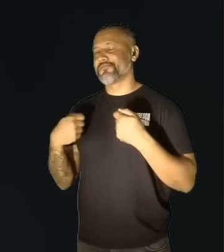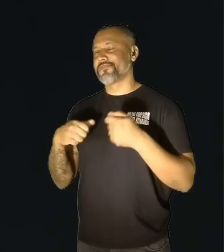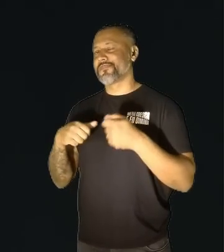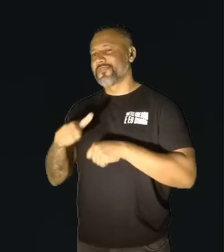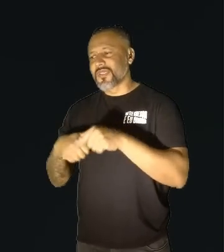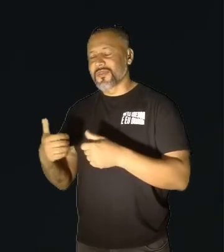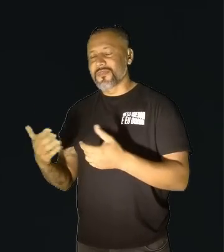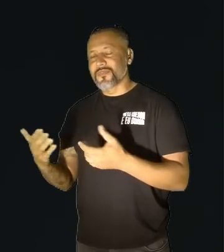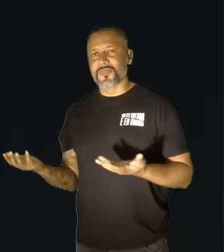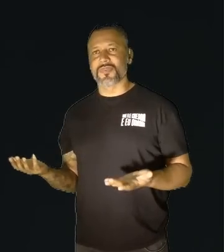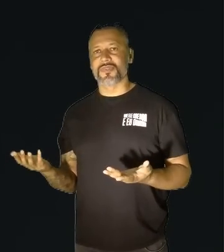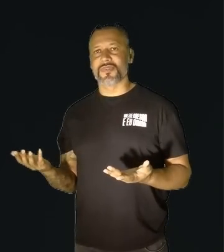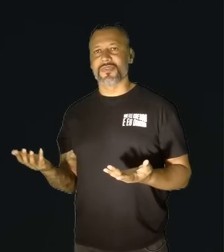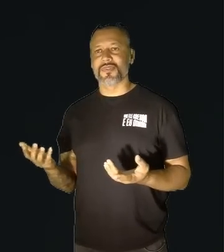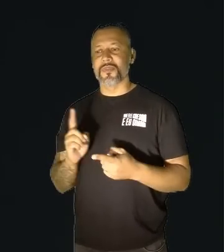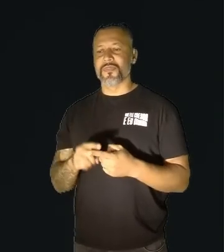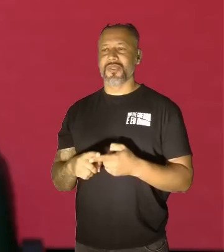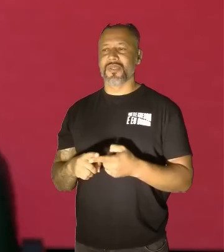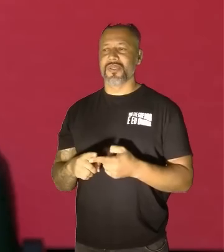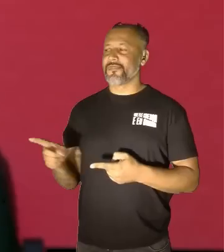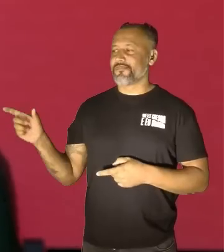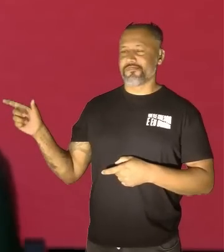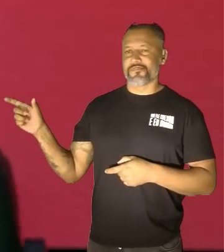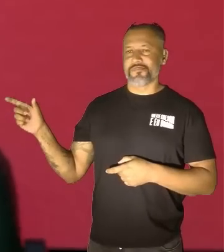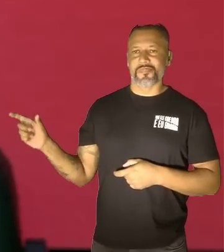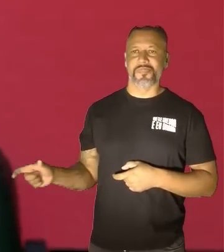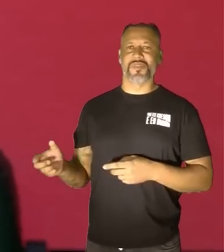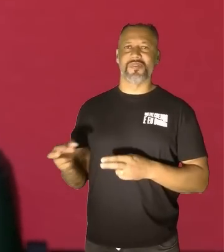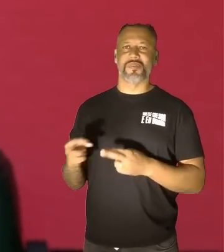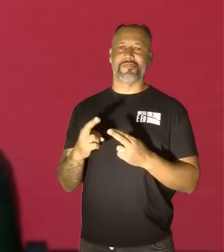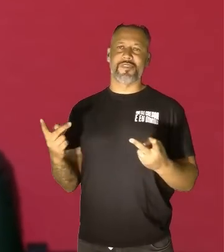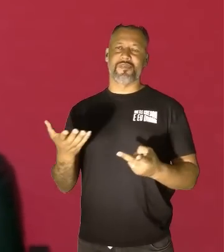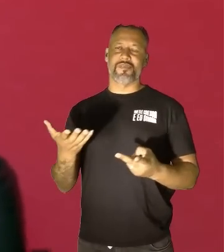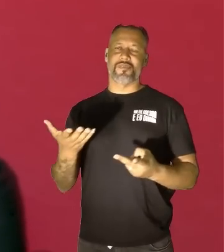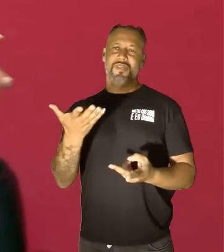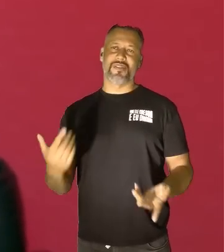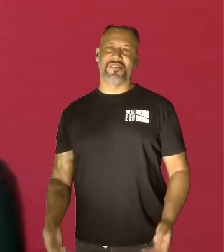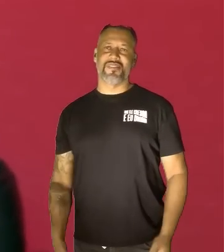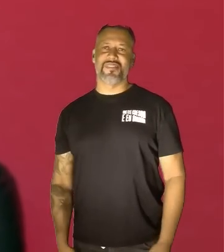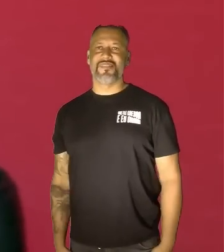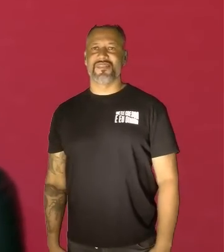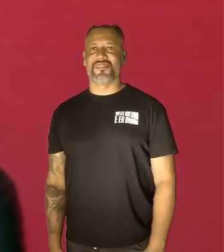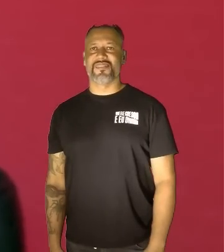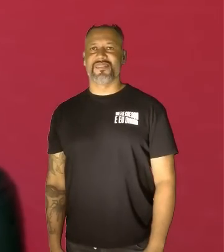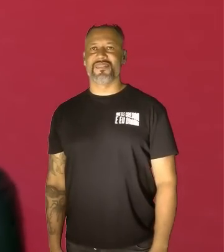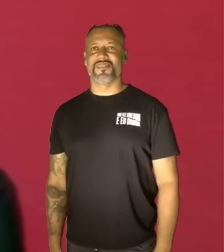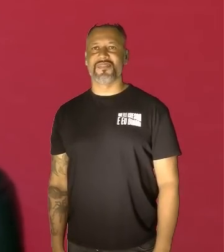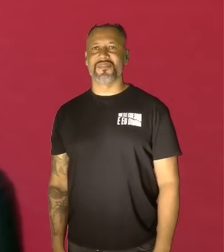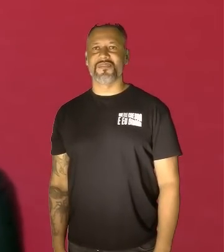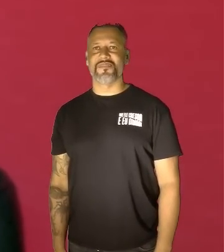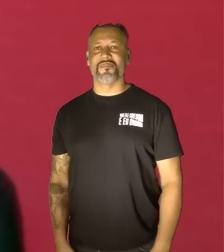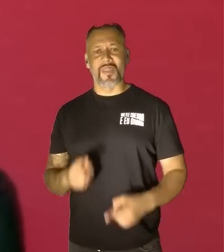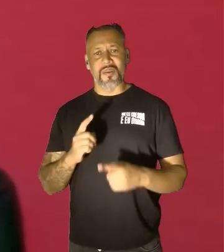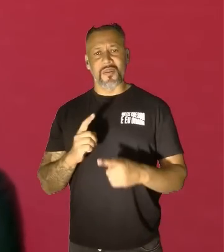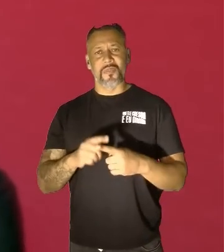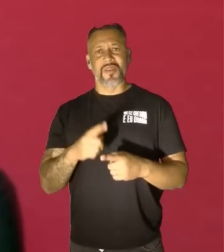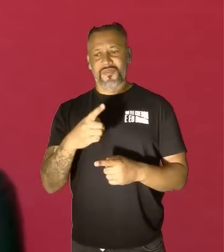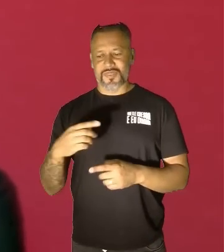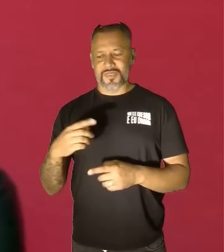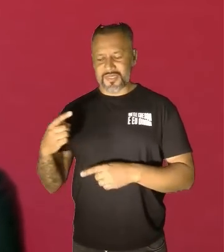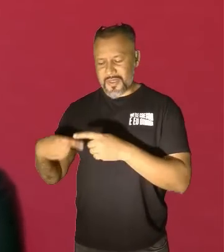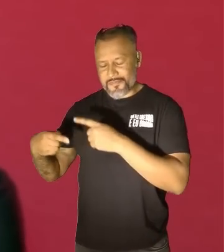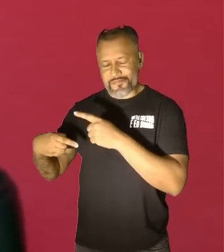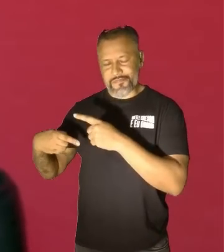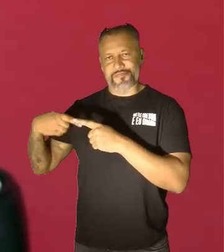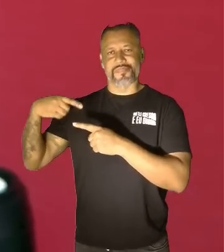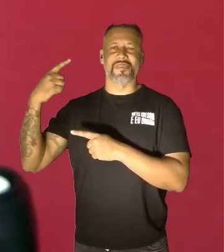estão pequenas diante da glória de Deus. Tem coisas que você ouve que não cabem mais. Por quê, pastor? Porque você está crescendo. Você